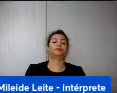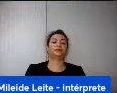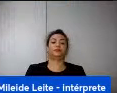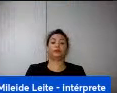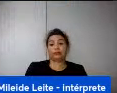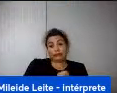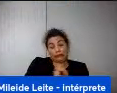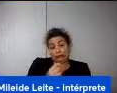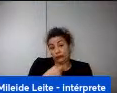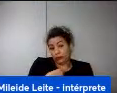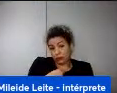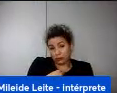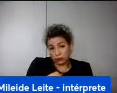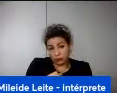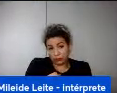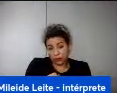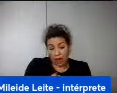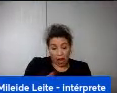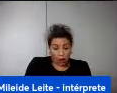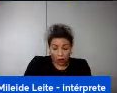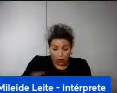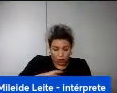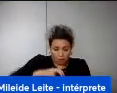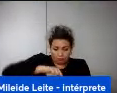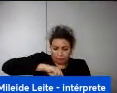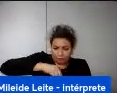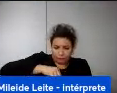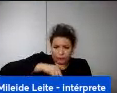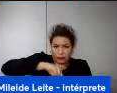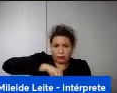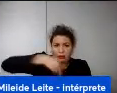se eu caísse agora aqui, né, em Belém,